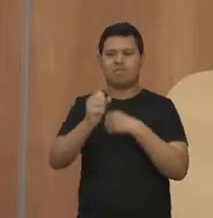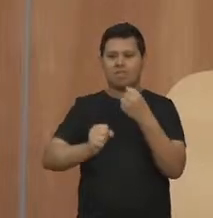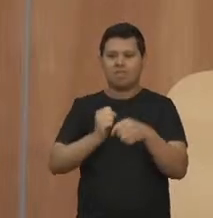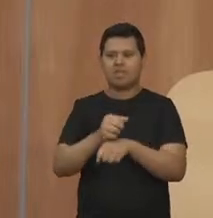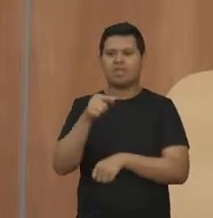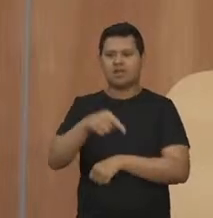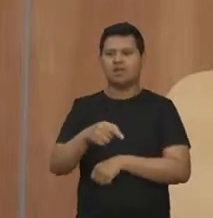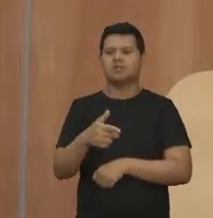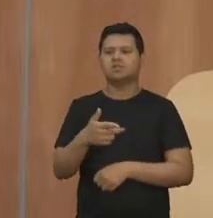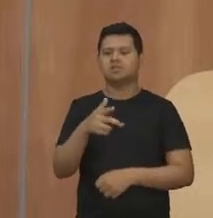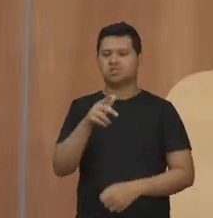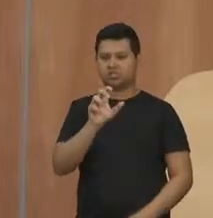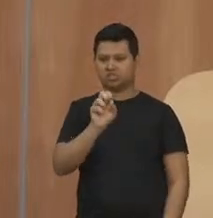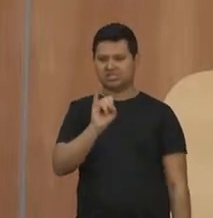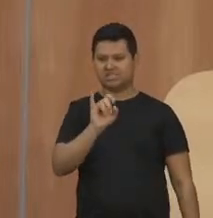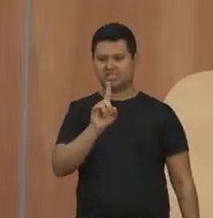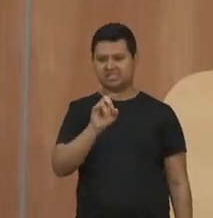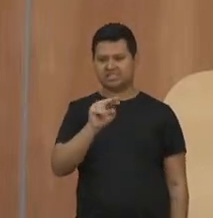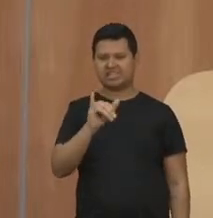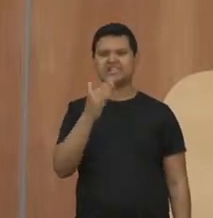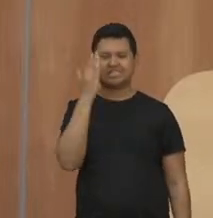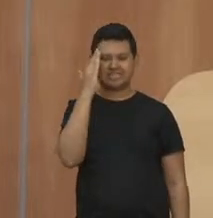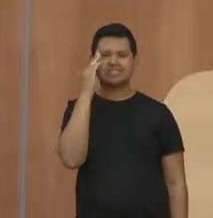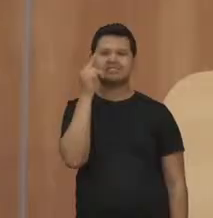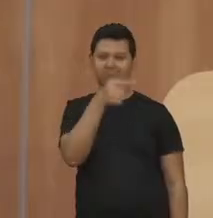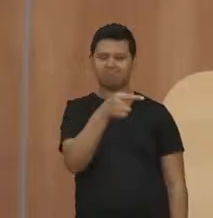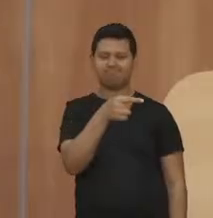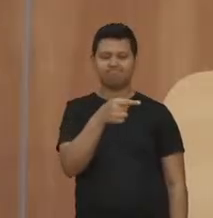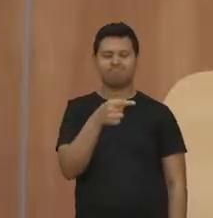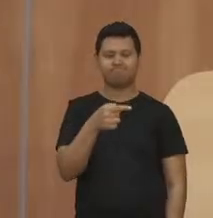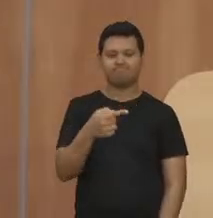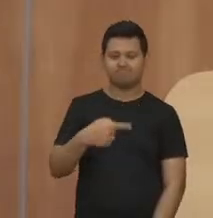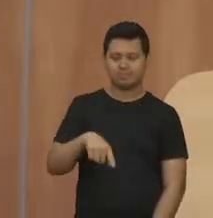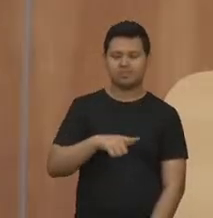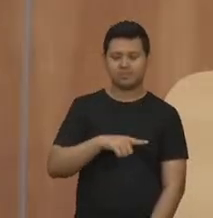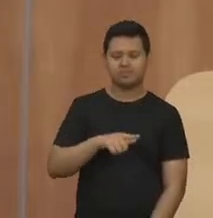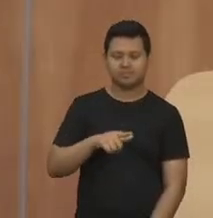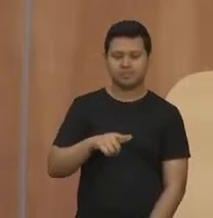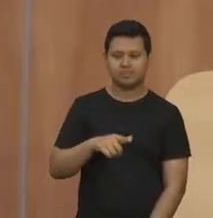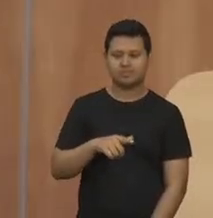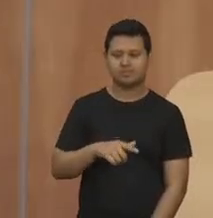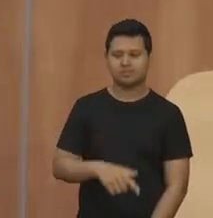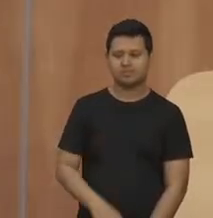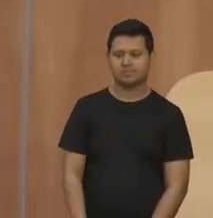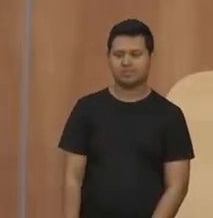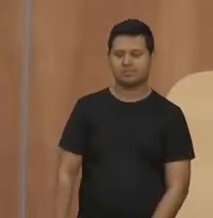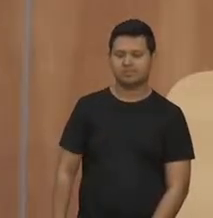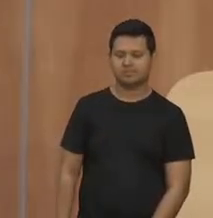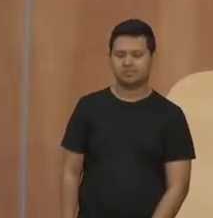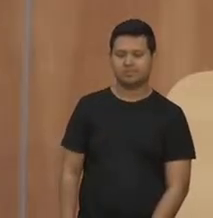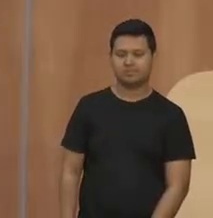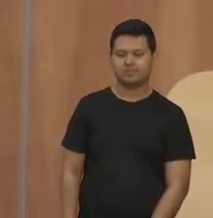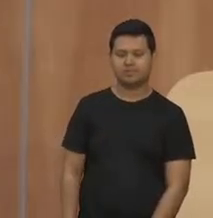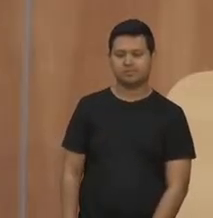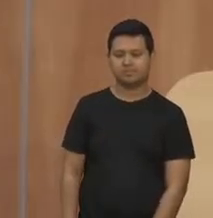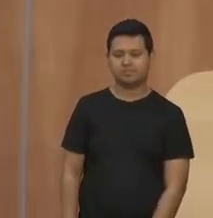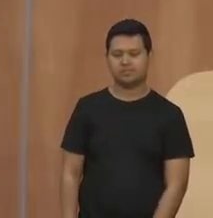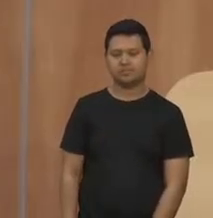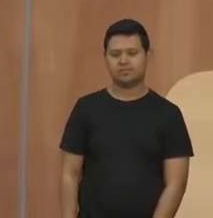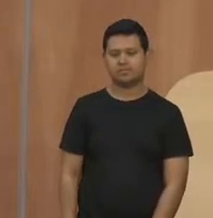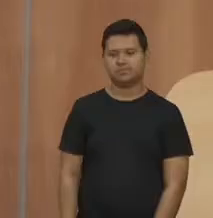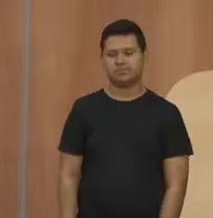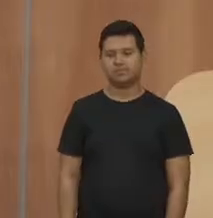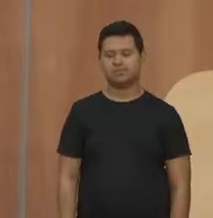De verdade, o Sidney sabe que eu não estou mentindo, que é verdade, porque a gente fez muitas escolas. Paulinha, a gente fazia 5 escolas por